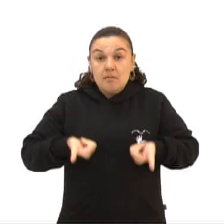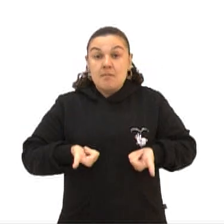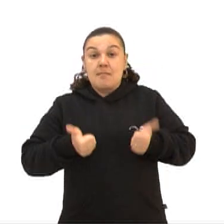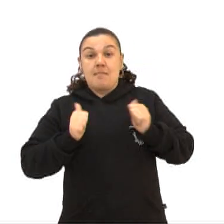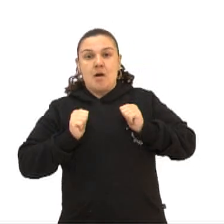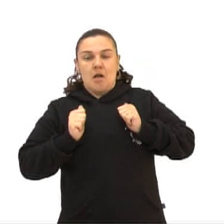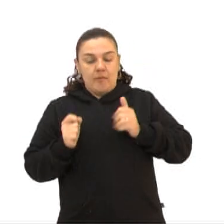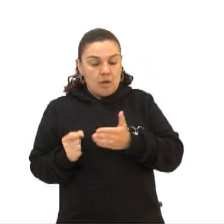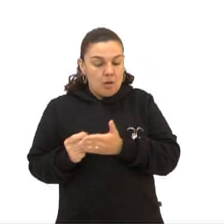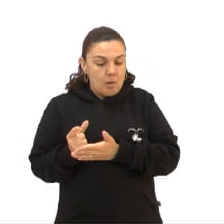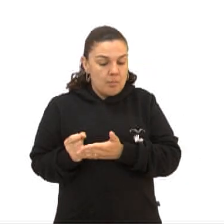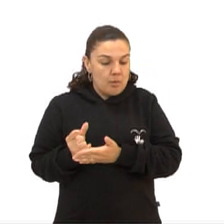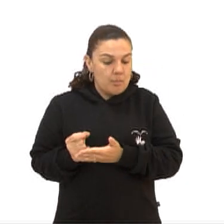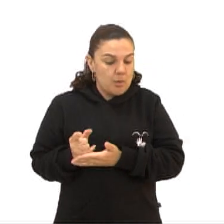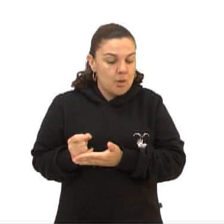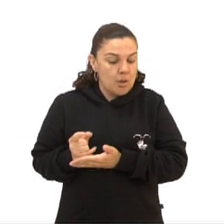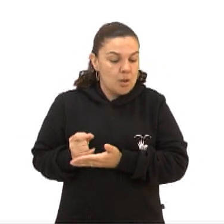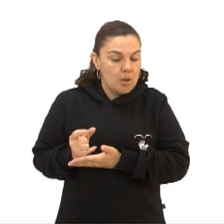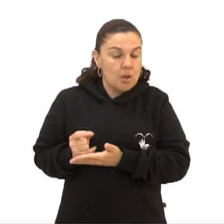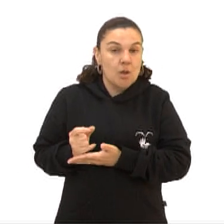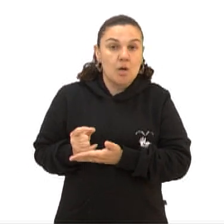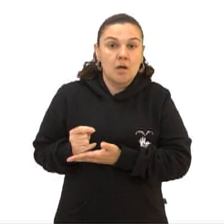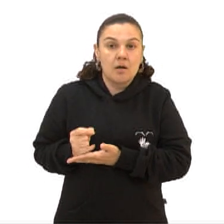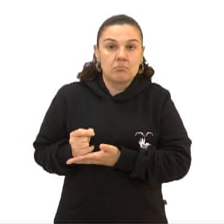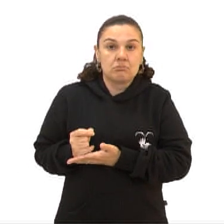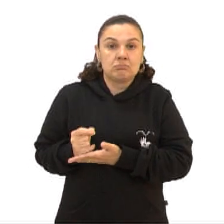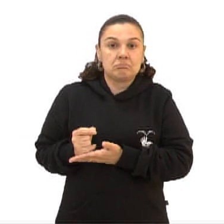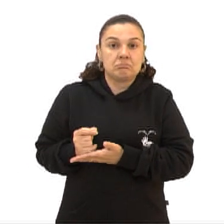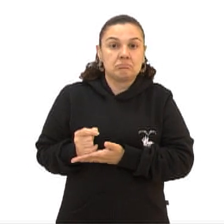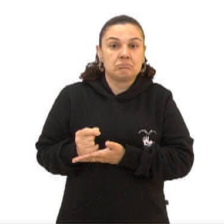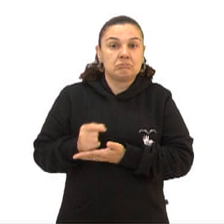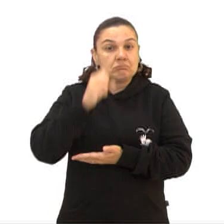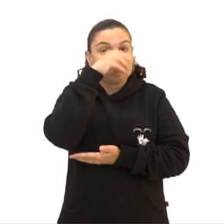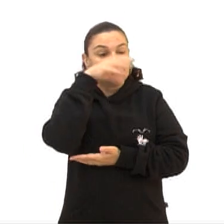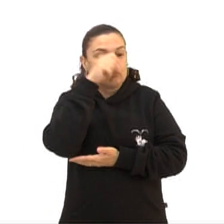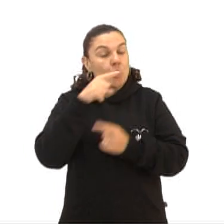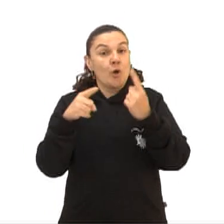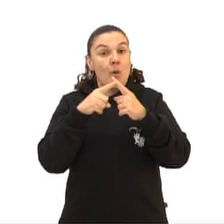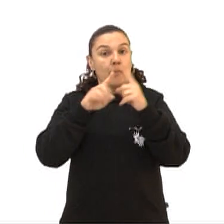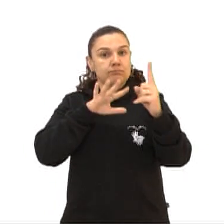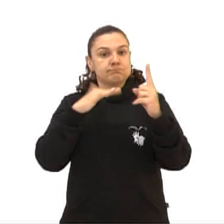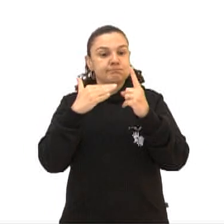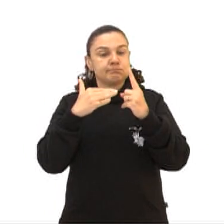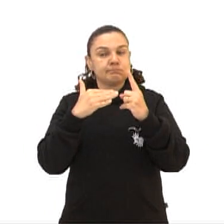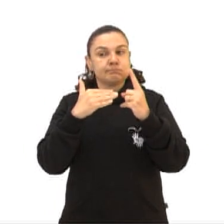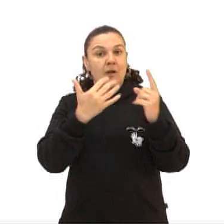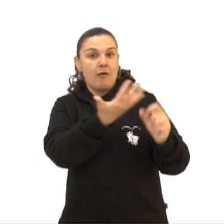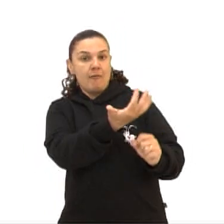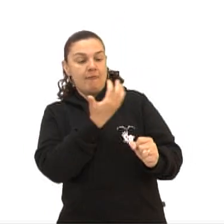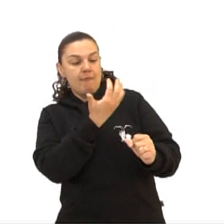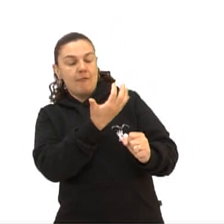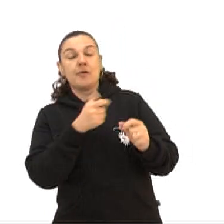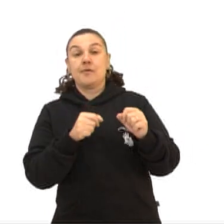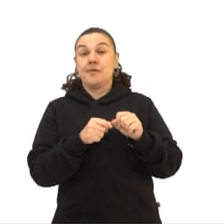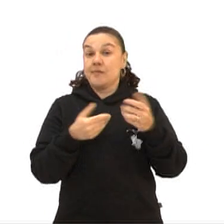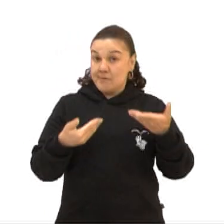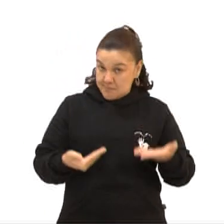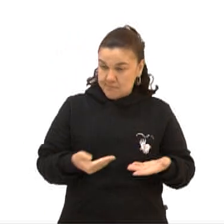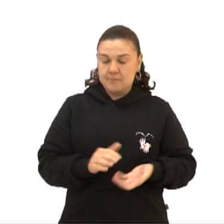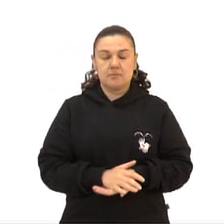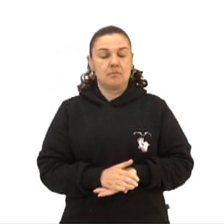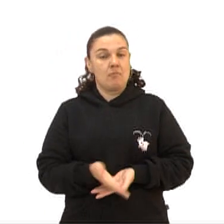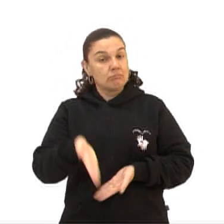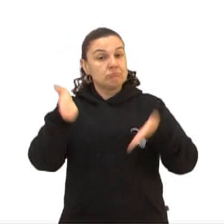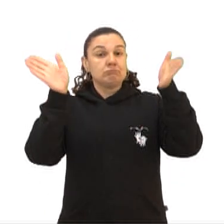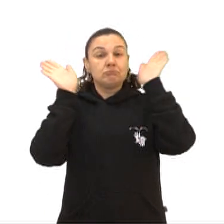gente vai consumindo, comprando, vai agindo conforme a mídia diz que a gente precisa agir. E muitas